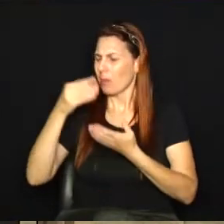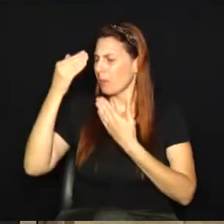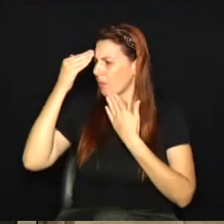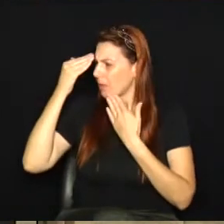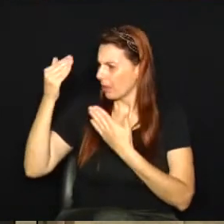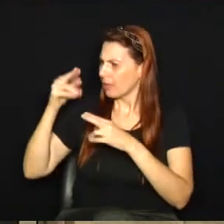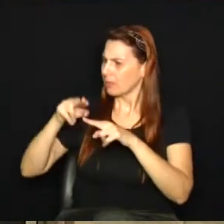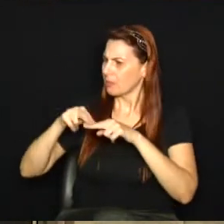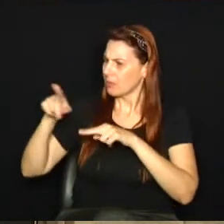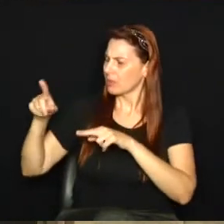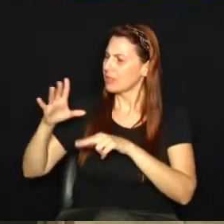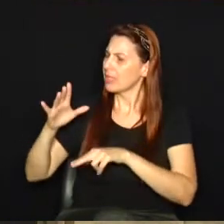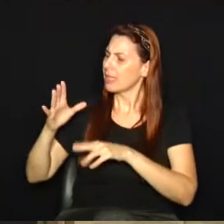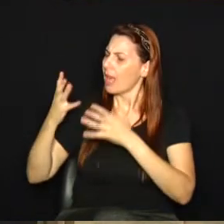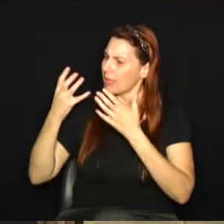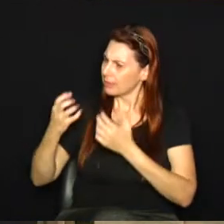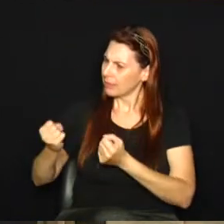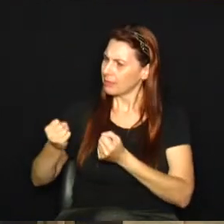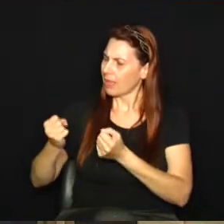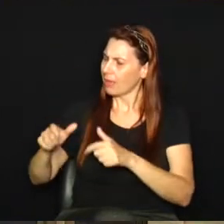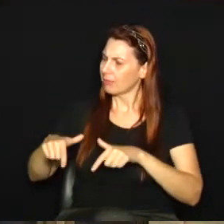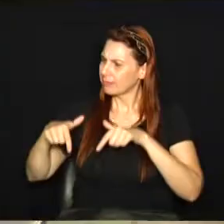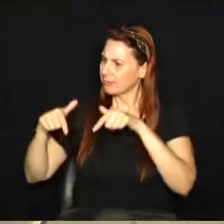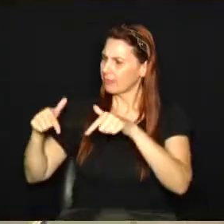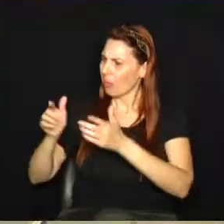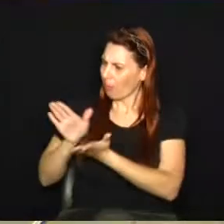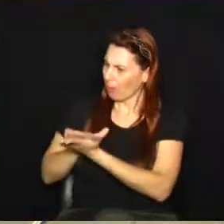aqui homenageado. Muito obrigado a todos.